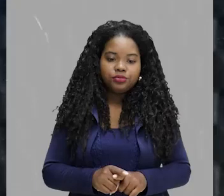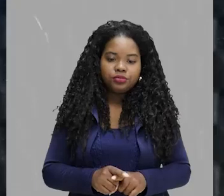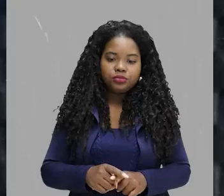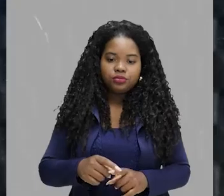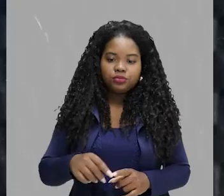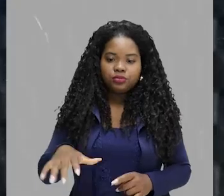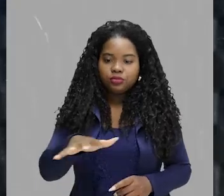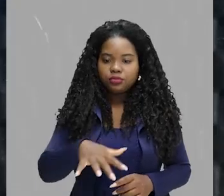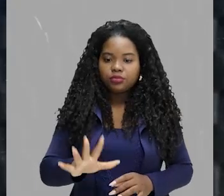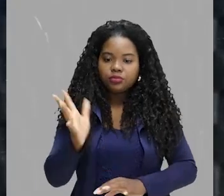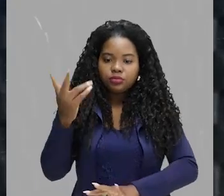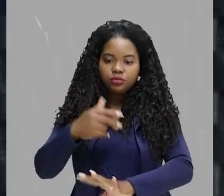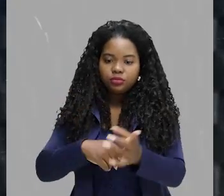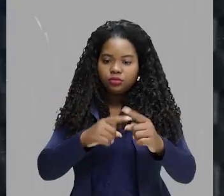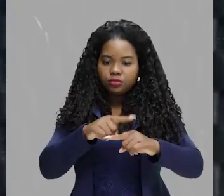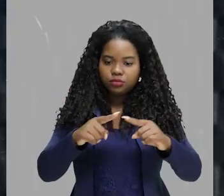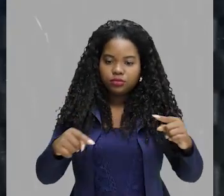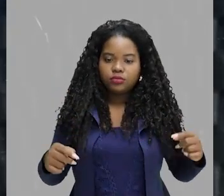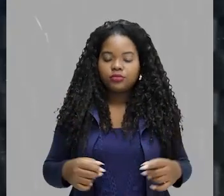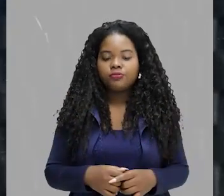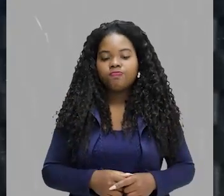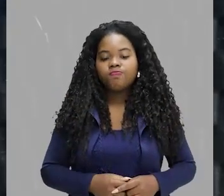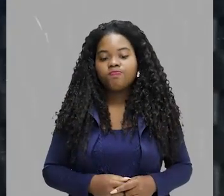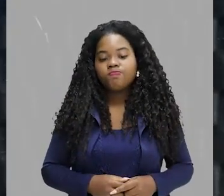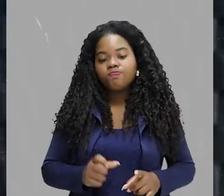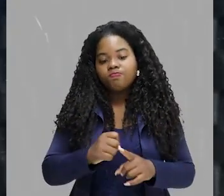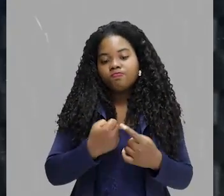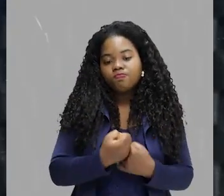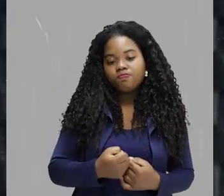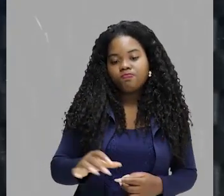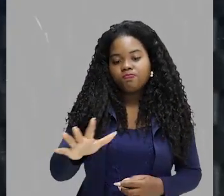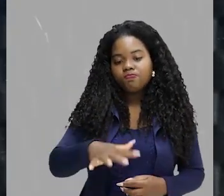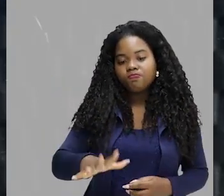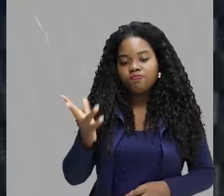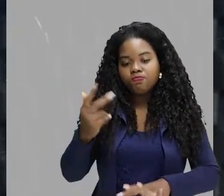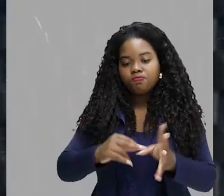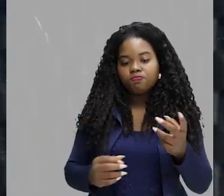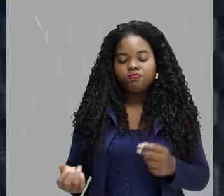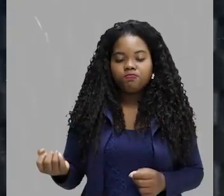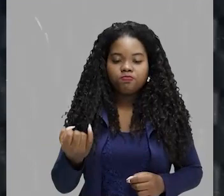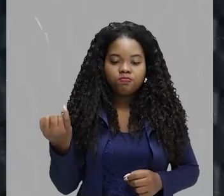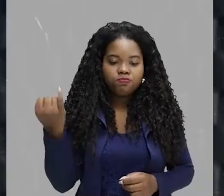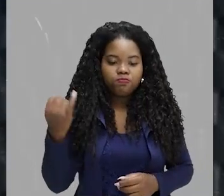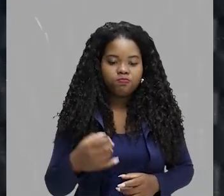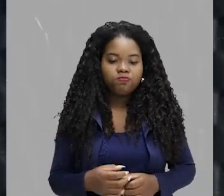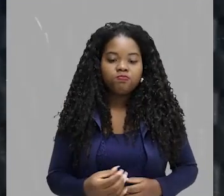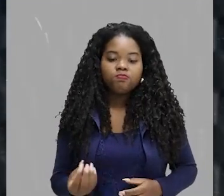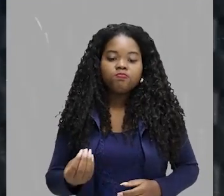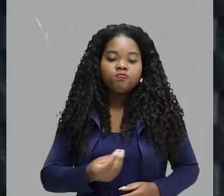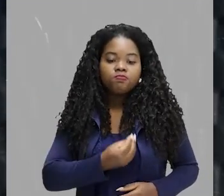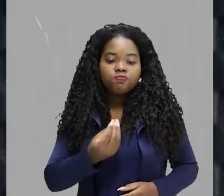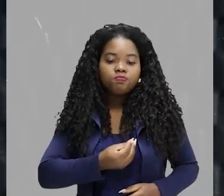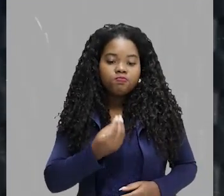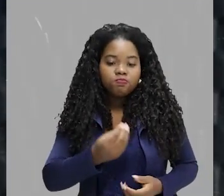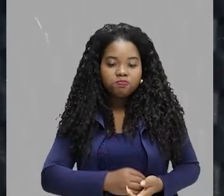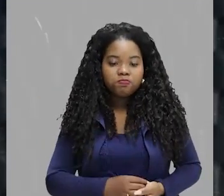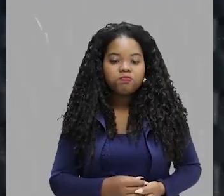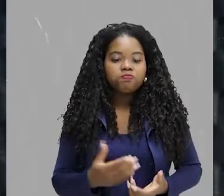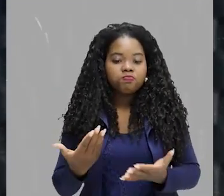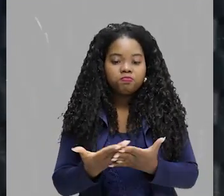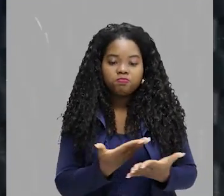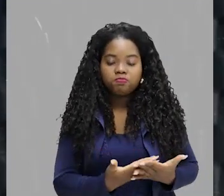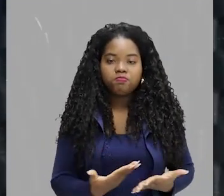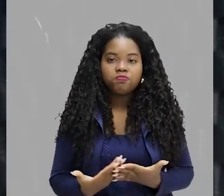juntos, entendeu? E é isso que torna a sociologia ambiental uma parte importante da nossa vida, dos nossos